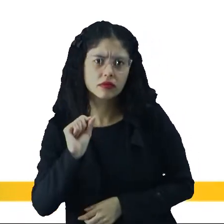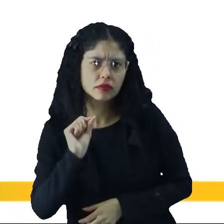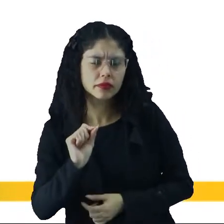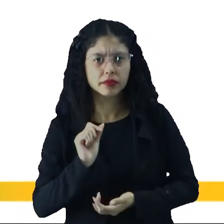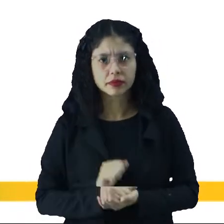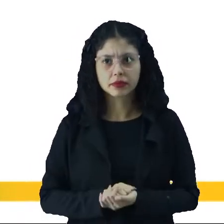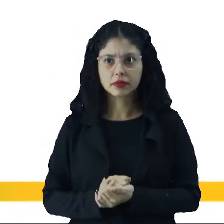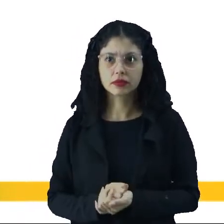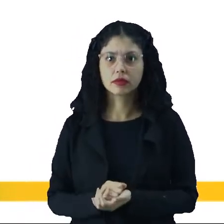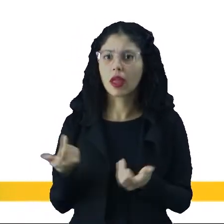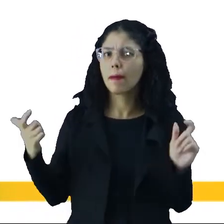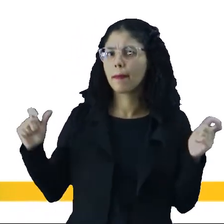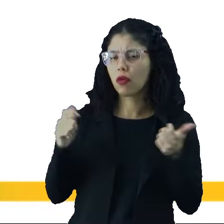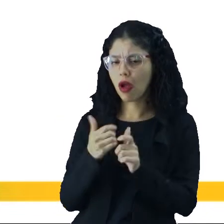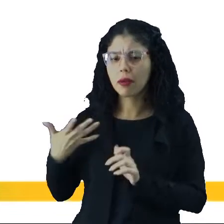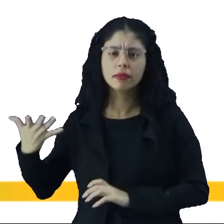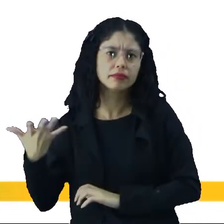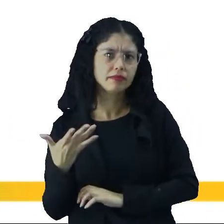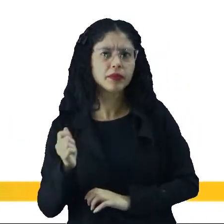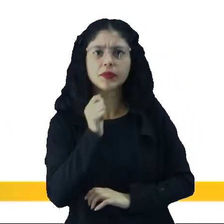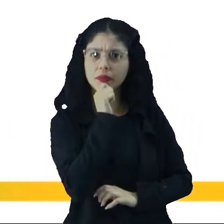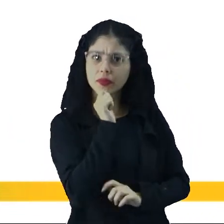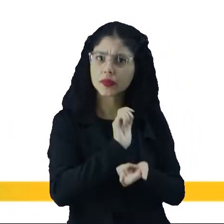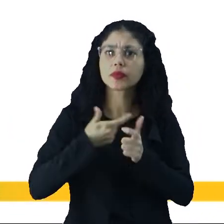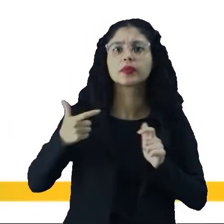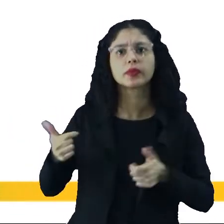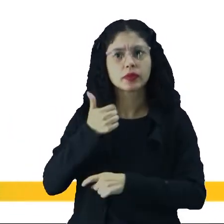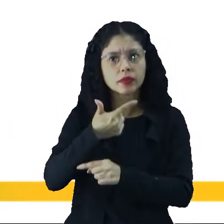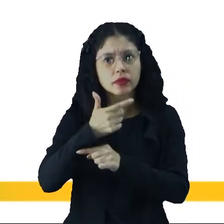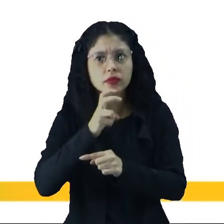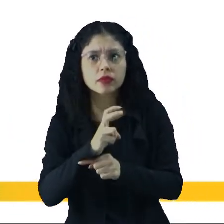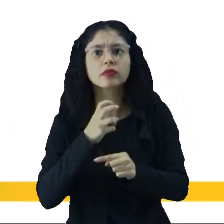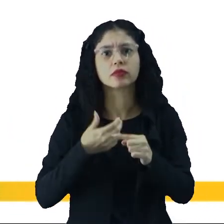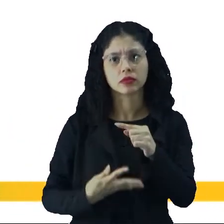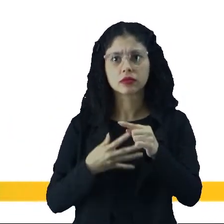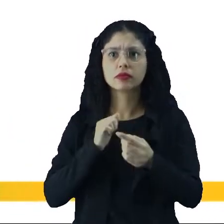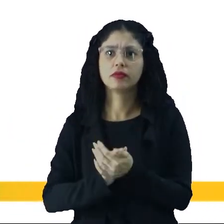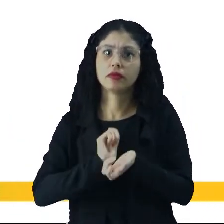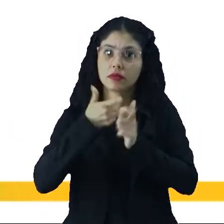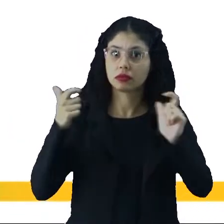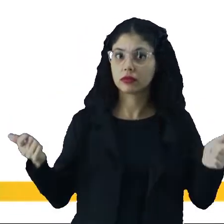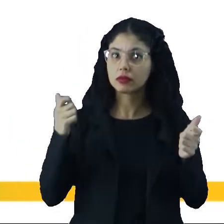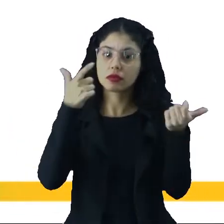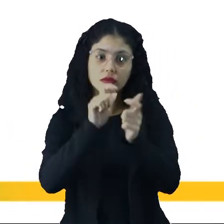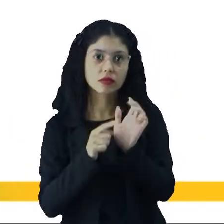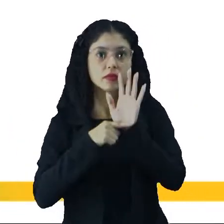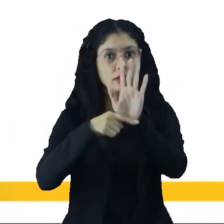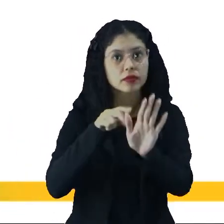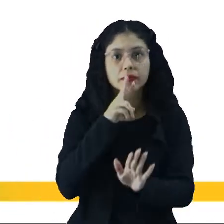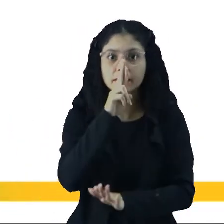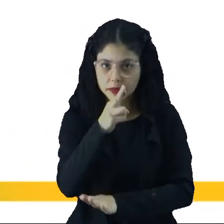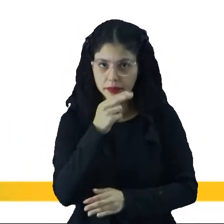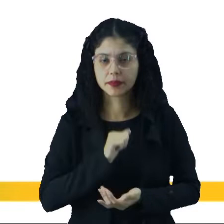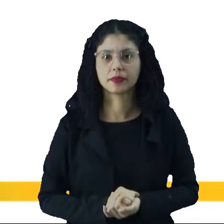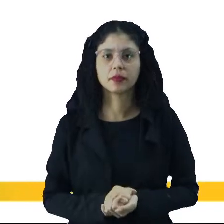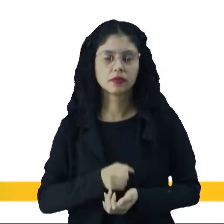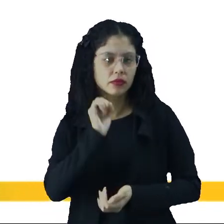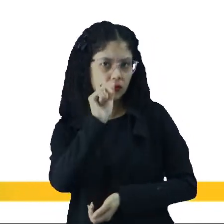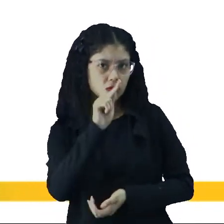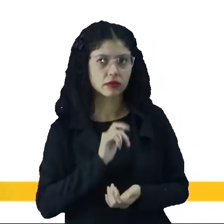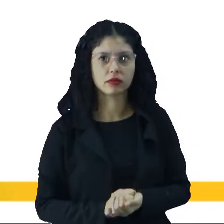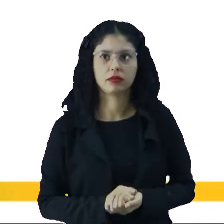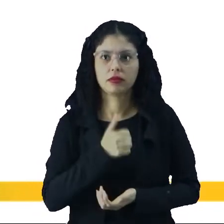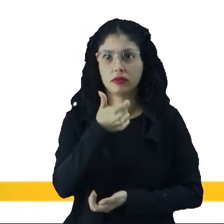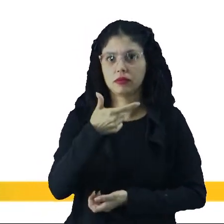coisa, ó. A menor base é 2/5, a maior é 25/4. Então eu vou ter que mexer a maior para que a menor apareça. Ok?